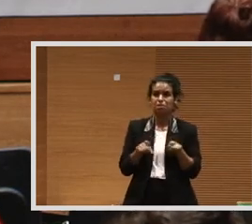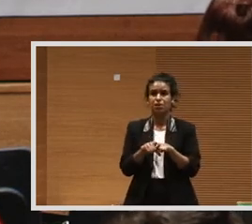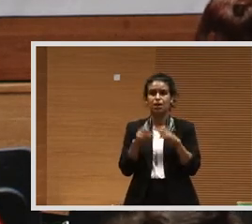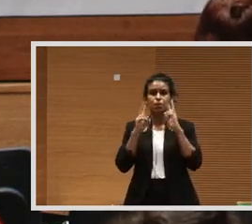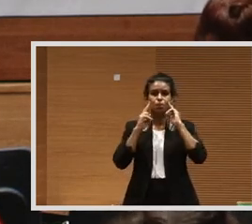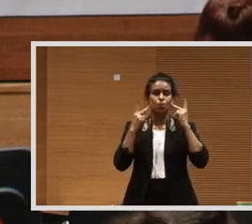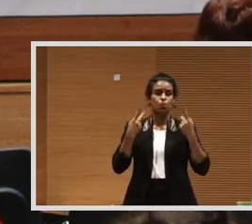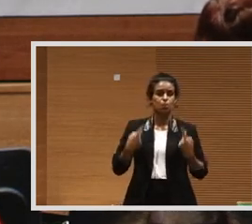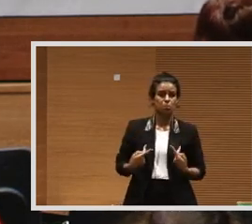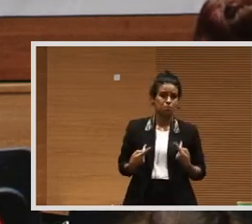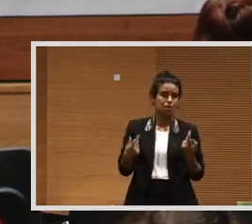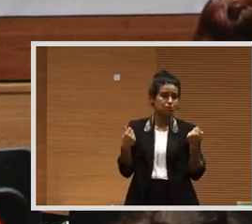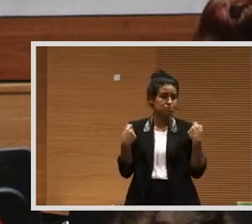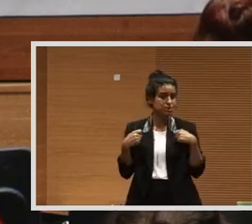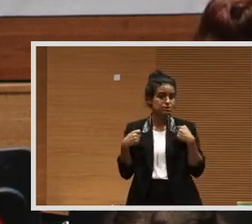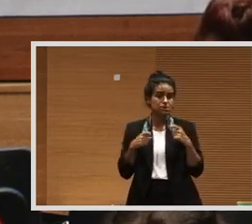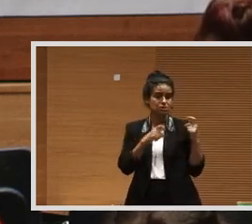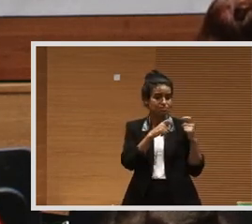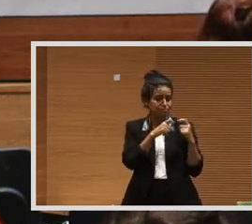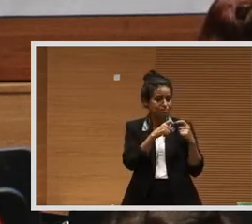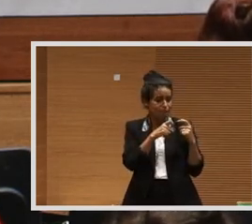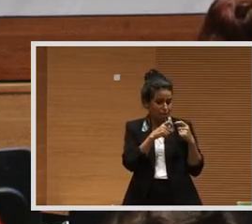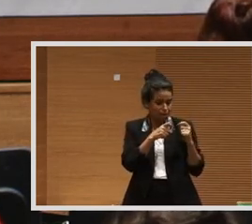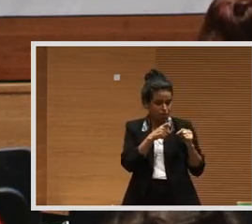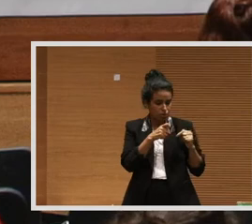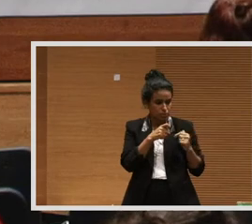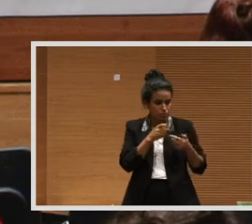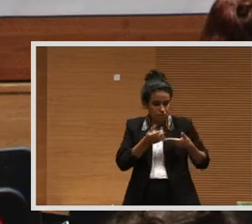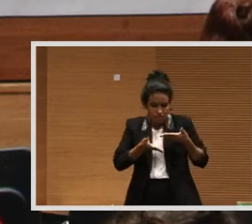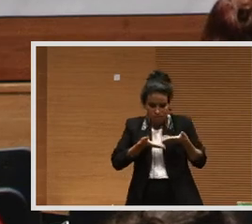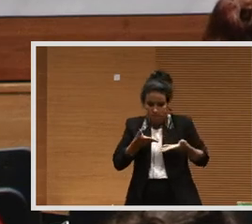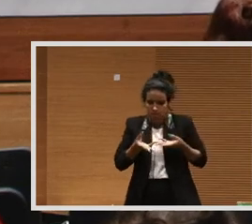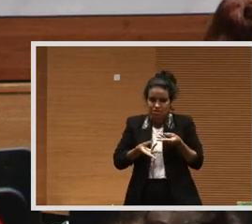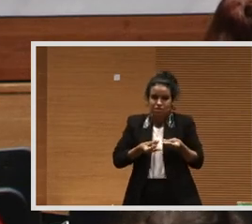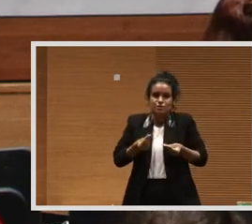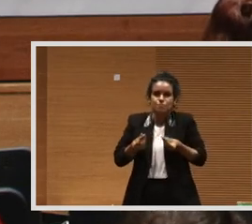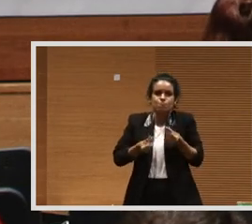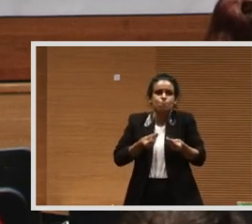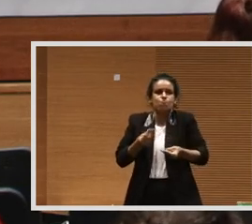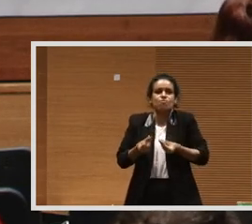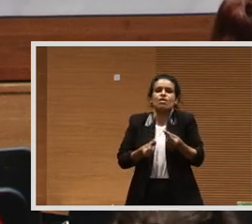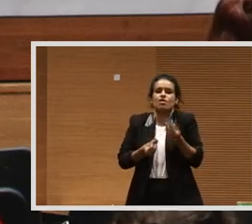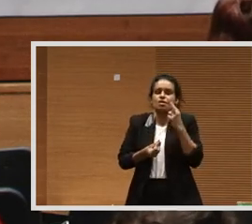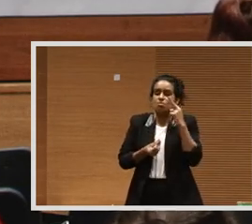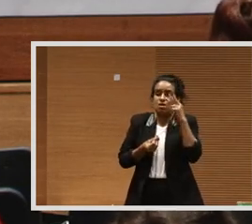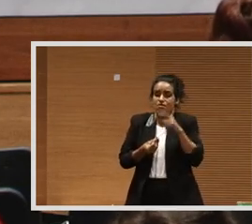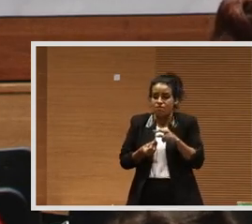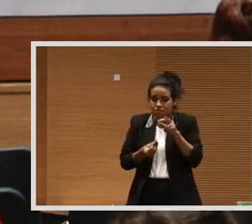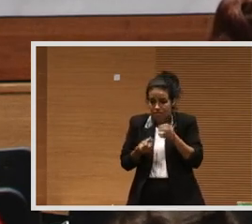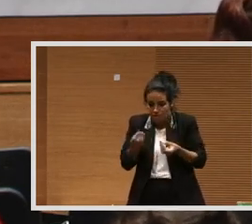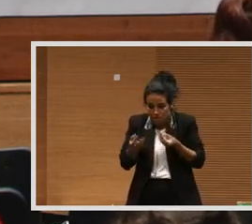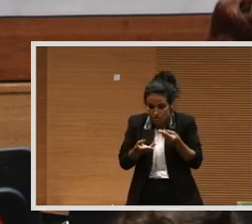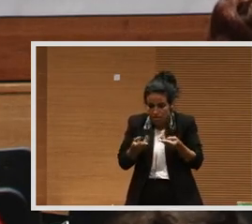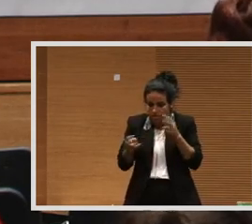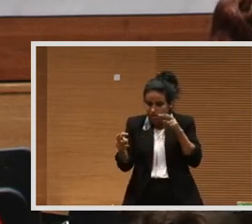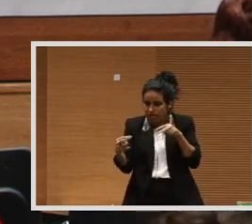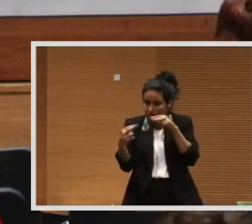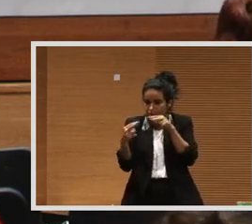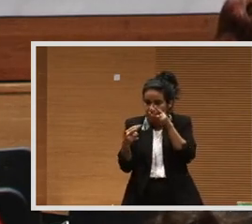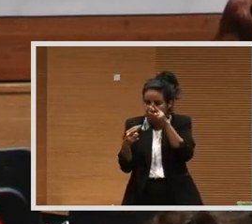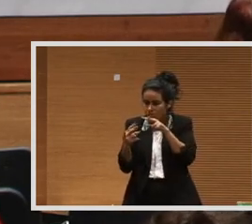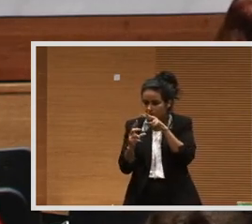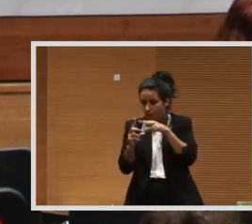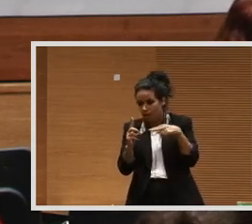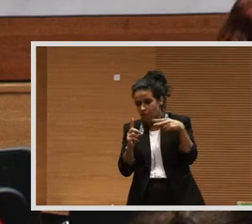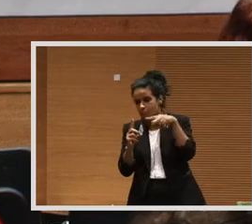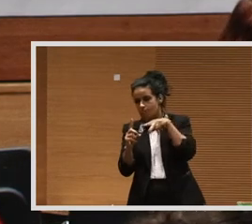Que precisa ser, o médico precisa estar mais sensibilizado para essas pessoas que precisam desse olhar diferenciado